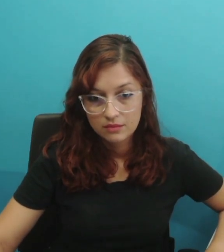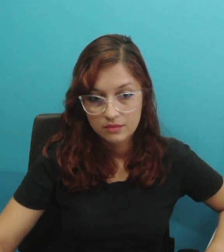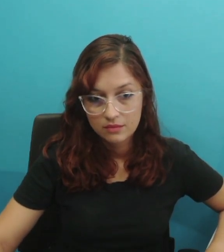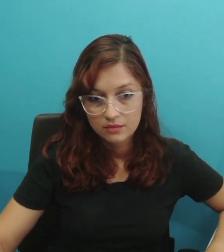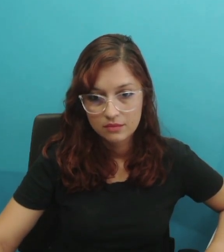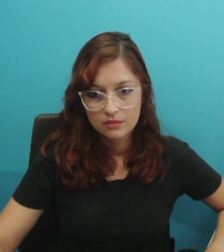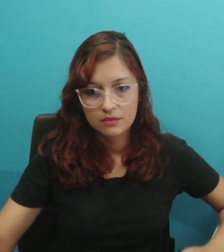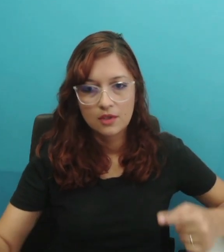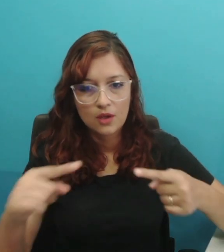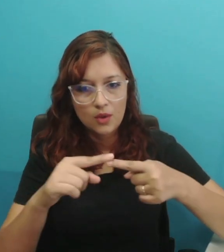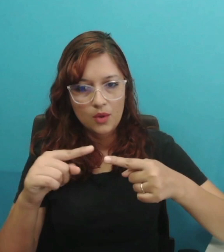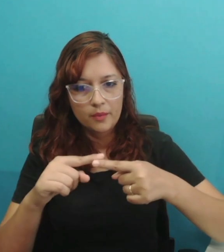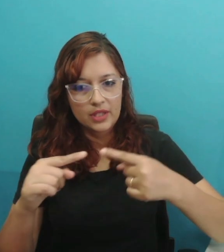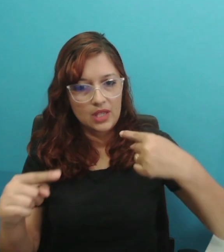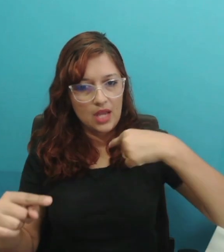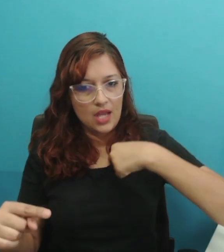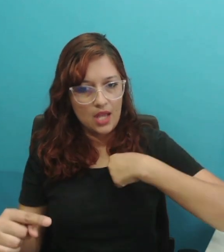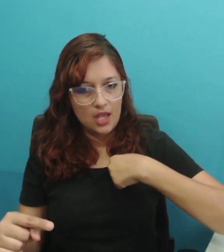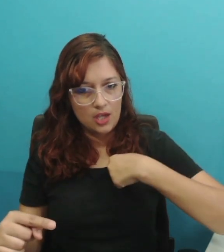Aqui, ó, farei.